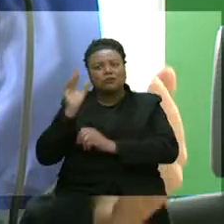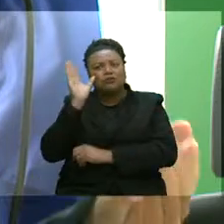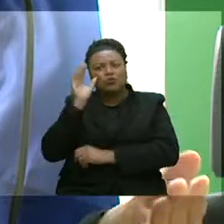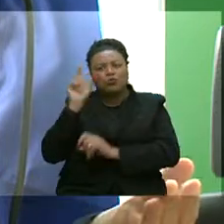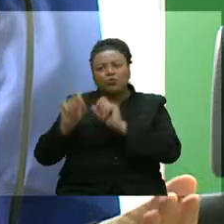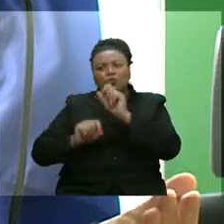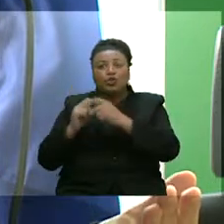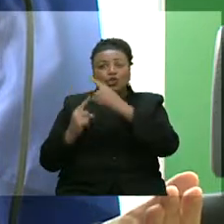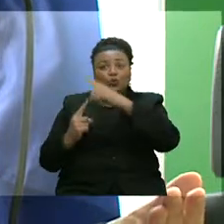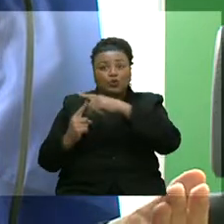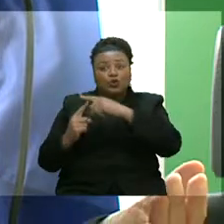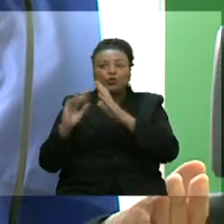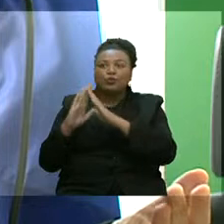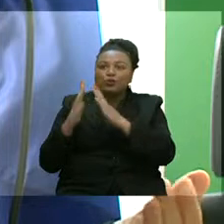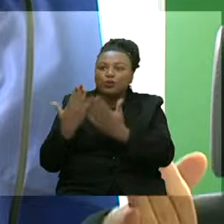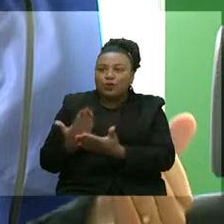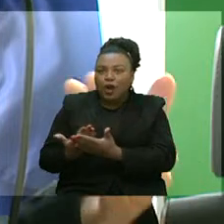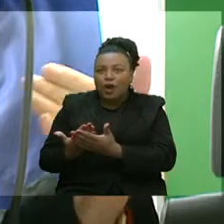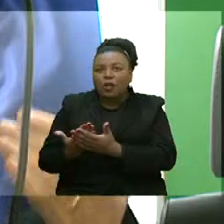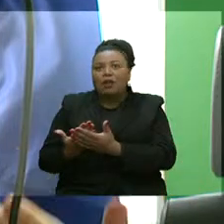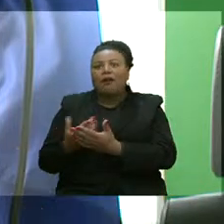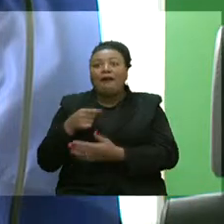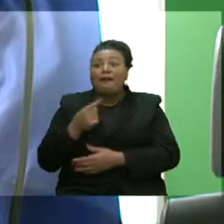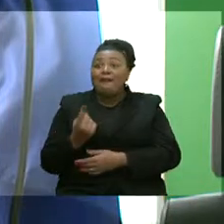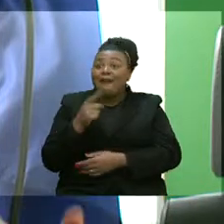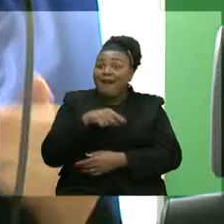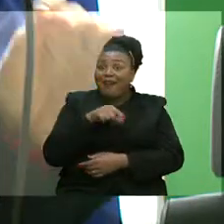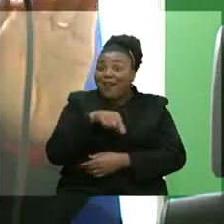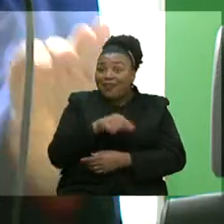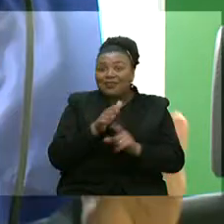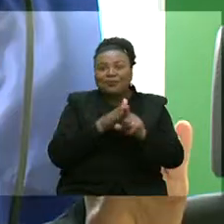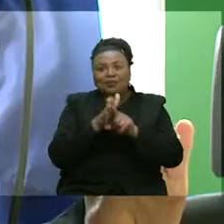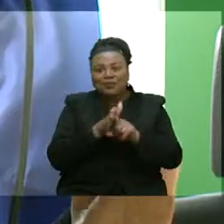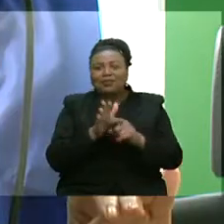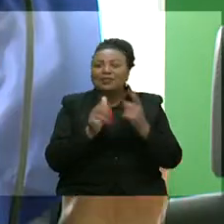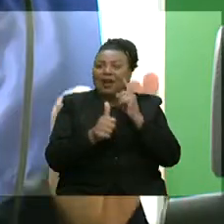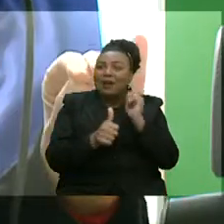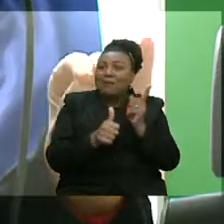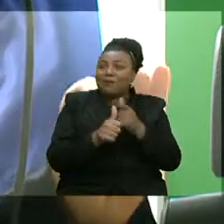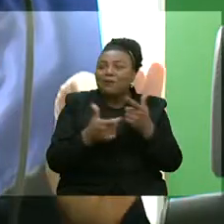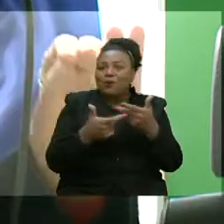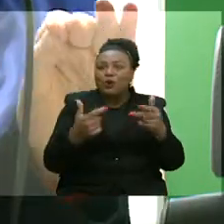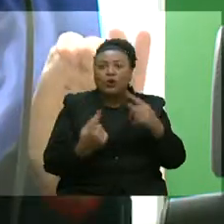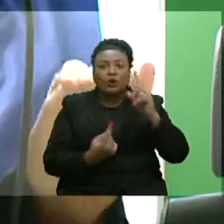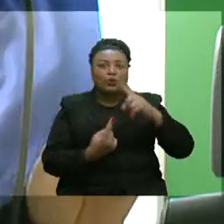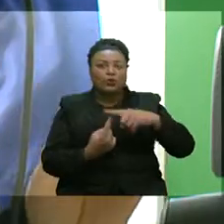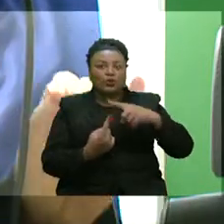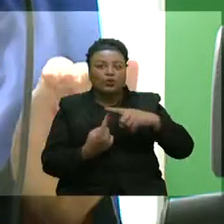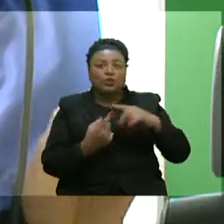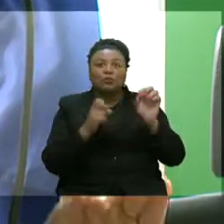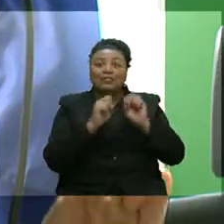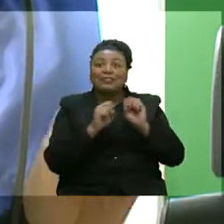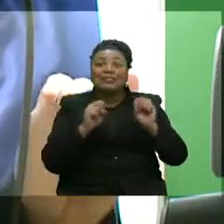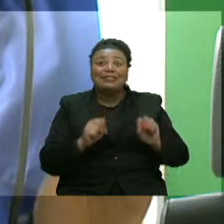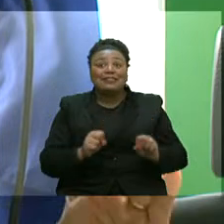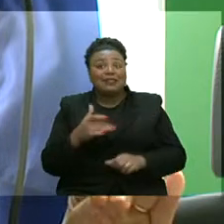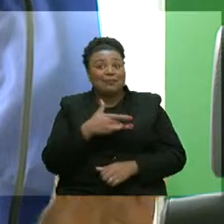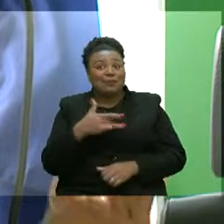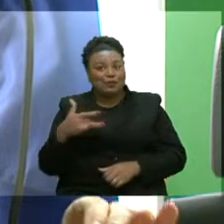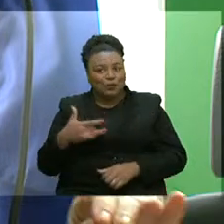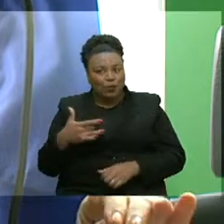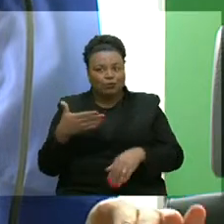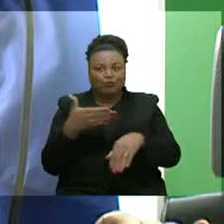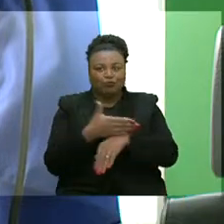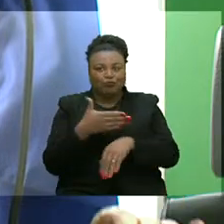verificávamos o tipo de escola utilizado. Aqui, nós verificamos, a primeira coisa, o tipo de sistema de saúde